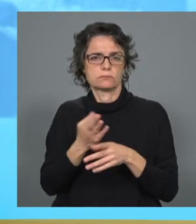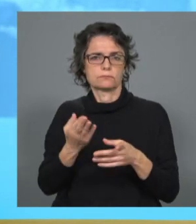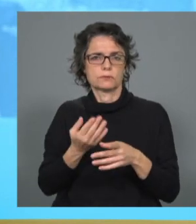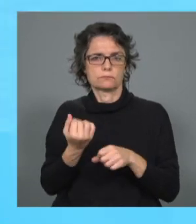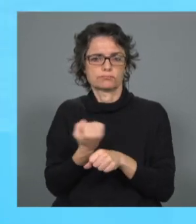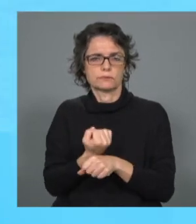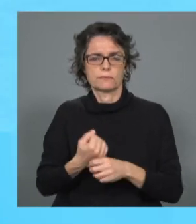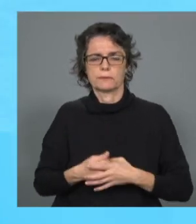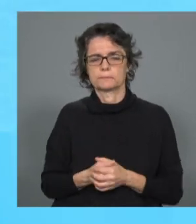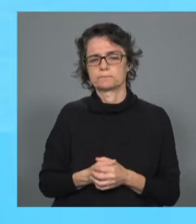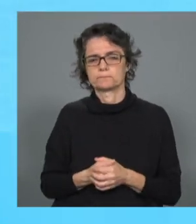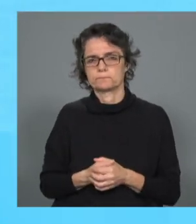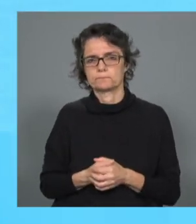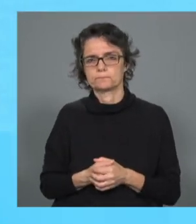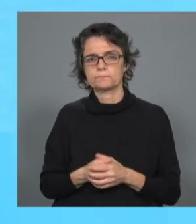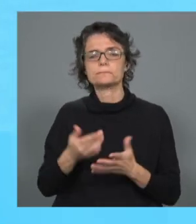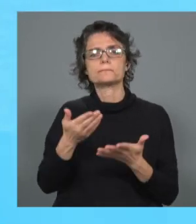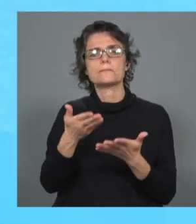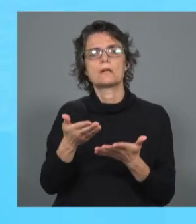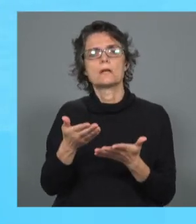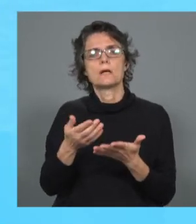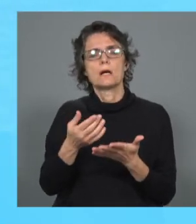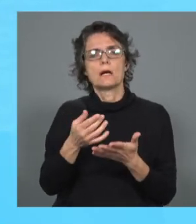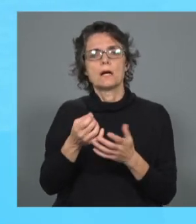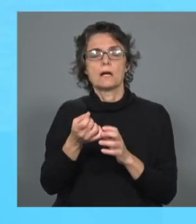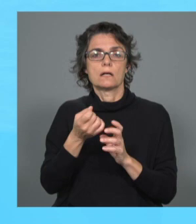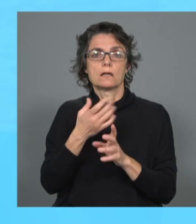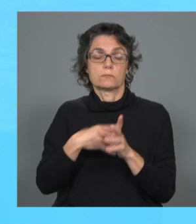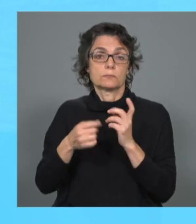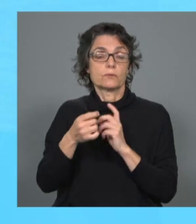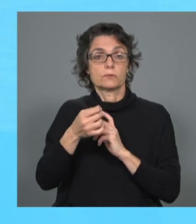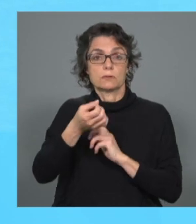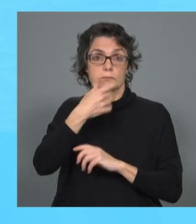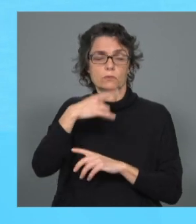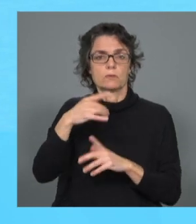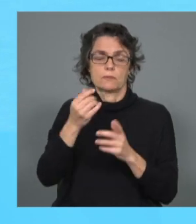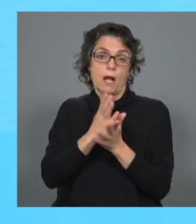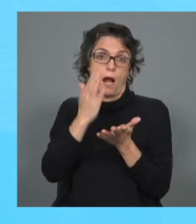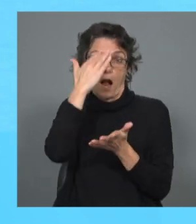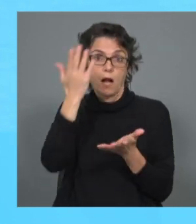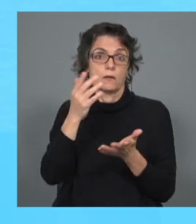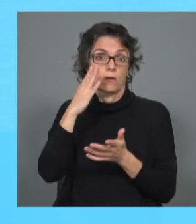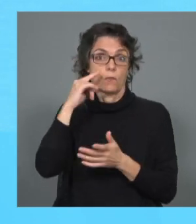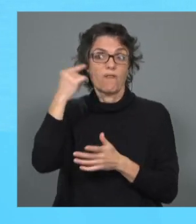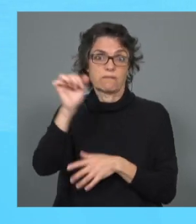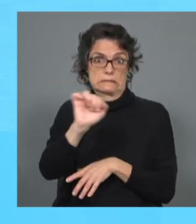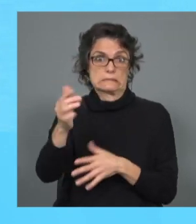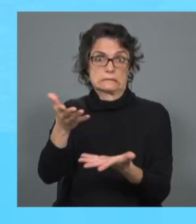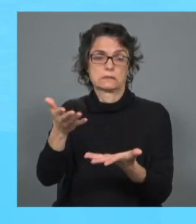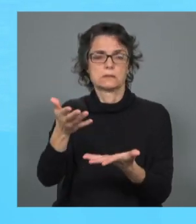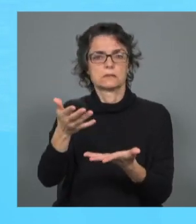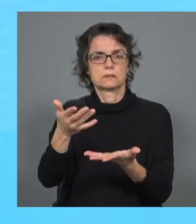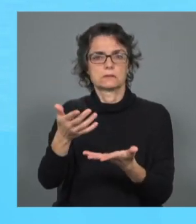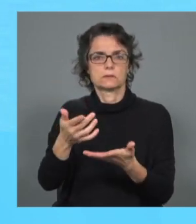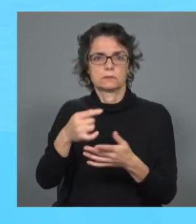vamos pedir-lhe daqui a pouco para nos partilhar como é que tudo aconteceu. Enfim, acredito que uma viagem destas tenha sempre alguma tensão,